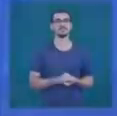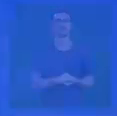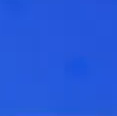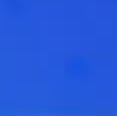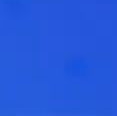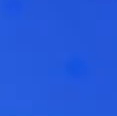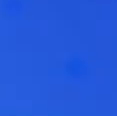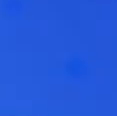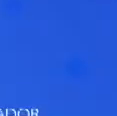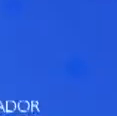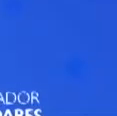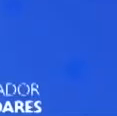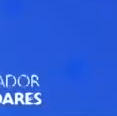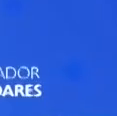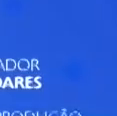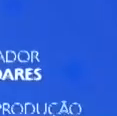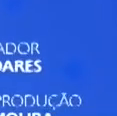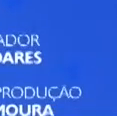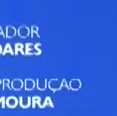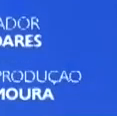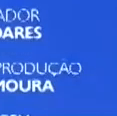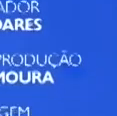Seus carinhos eu não enjeito,